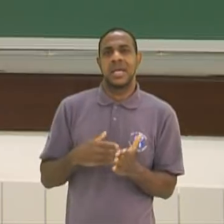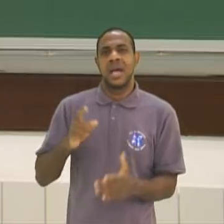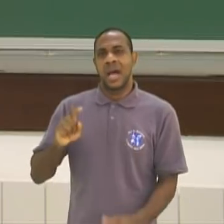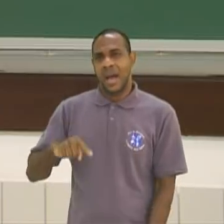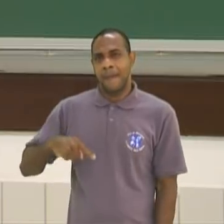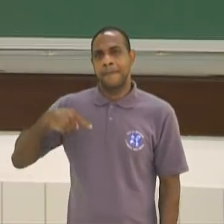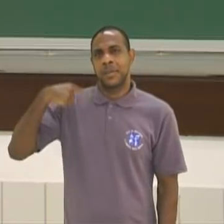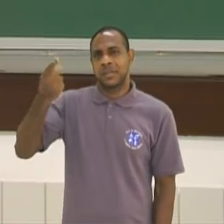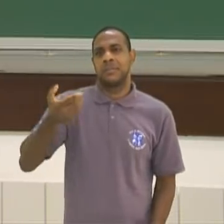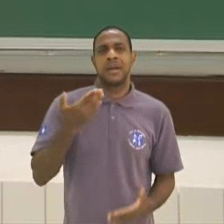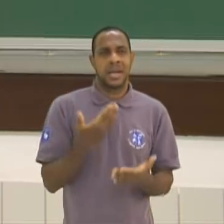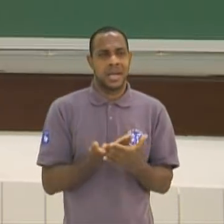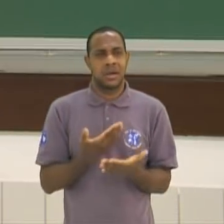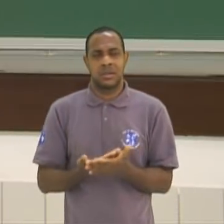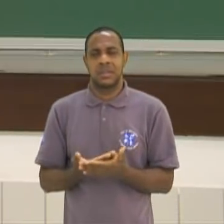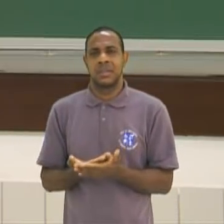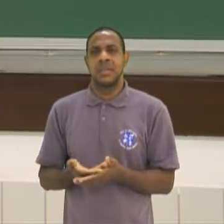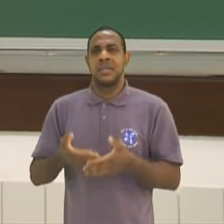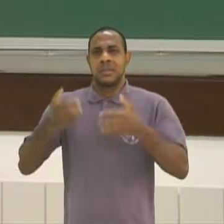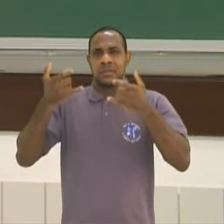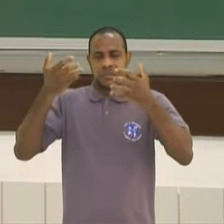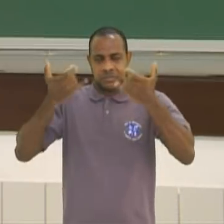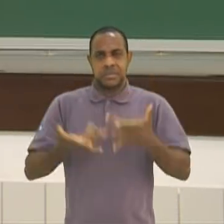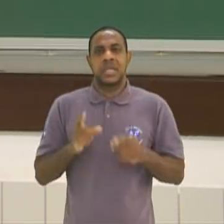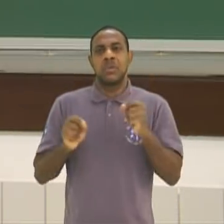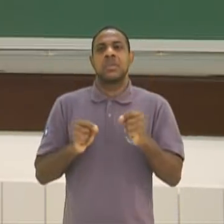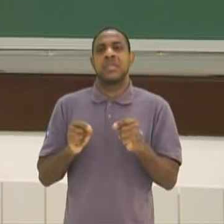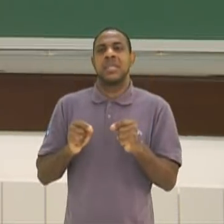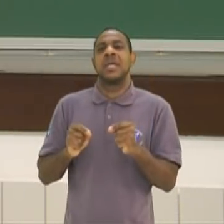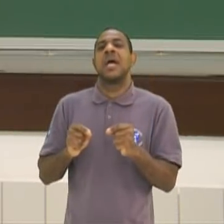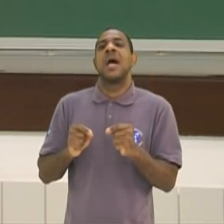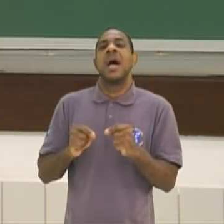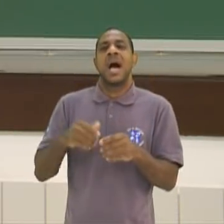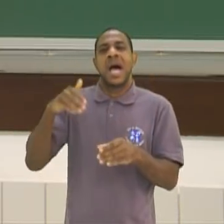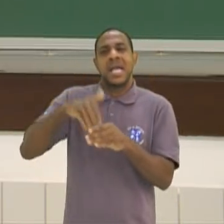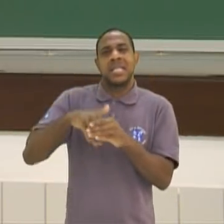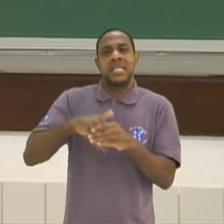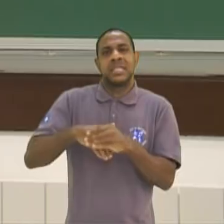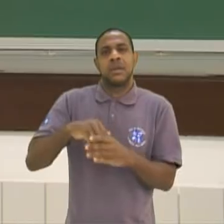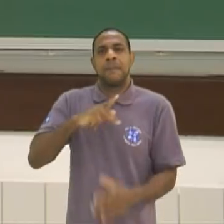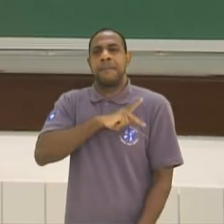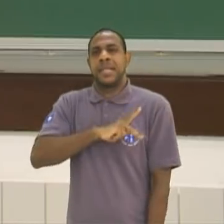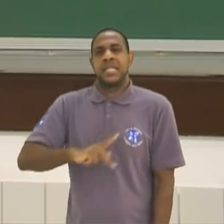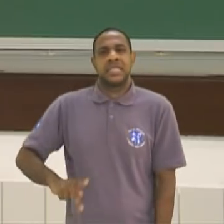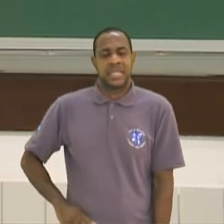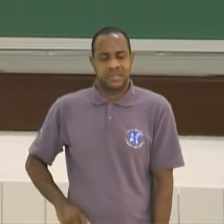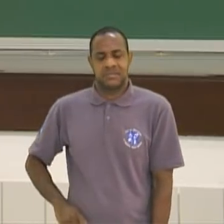falar então sobre a eleição presidencial do Brasil na sequência, na